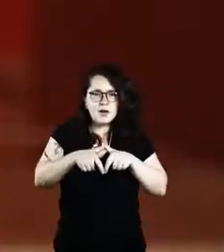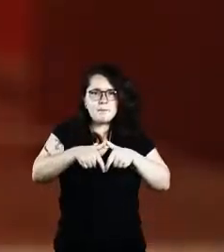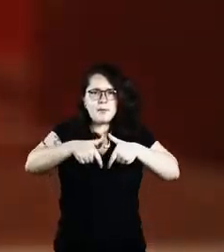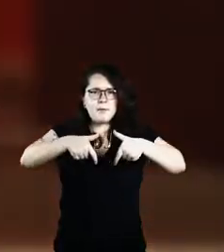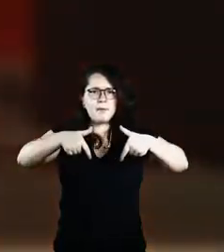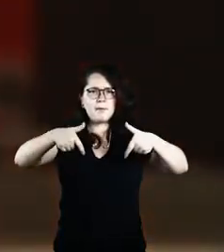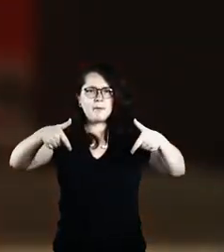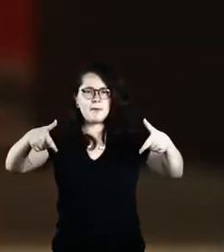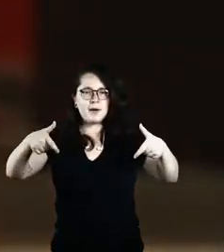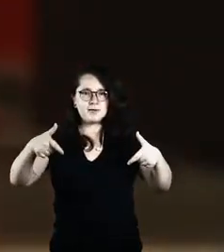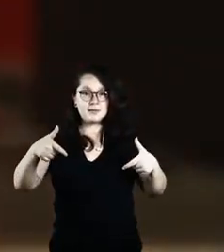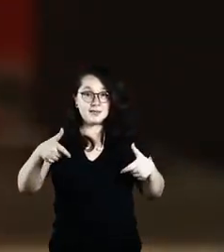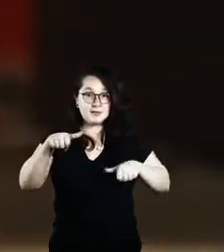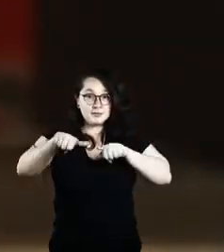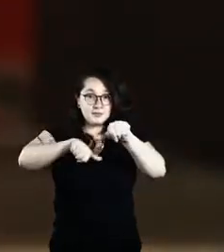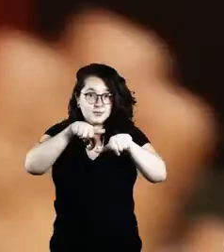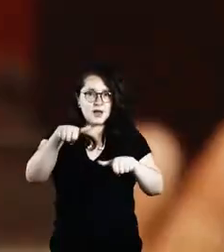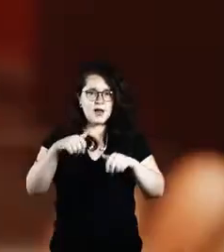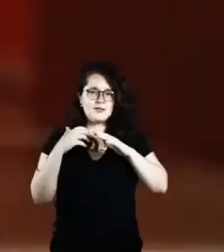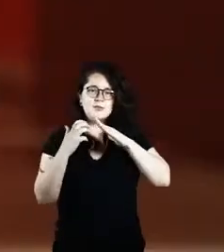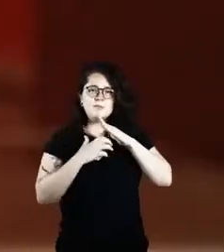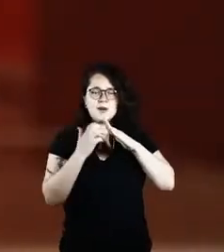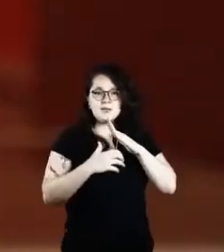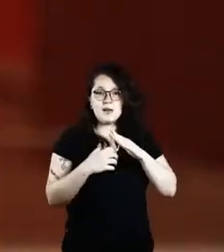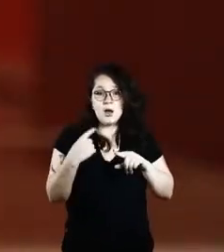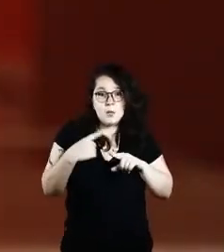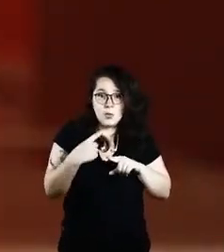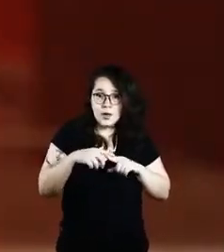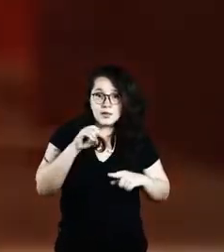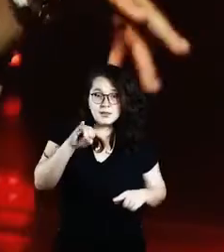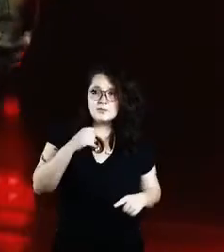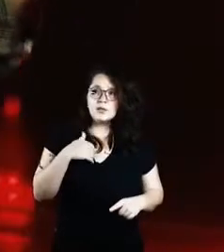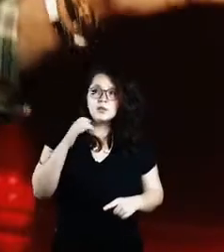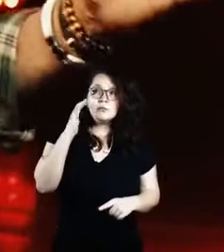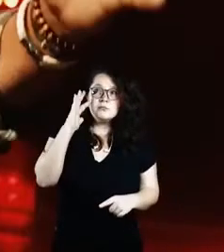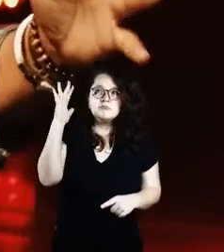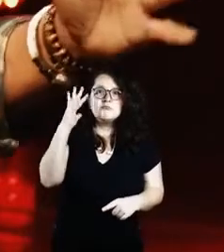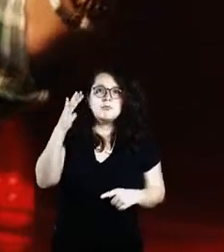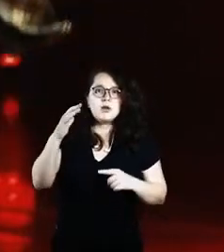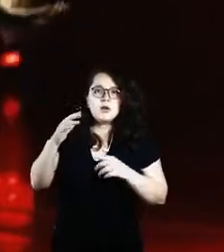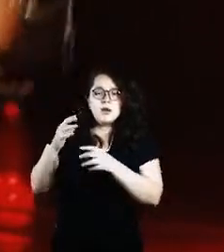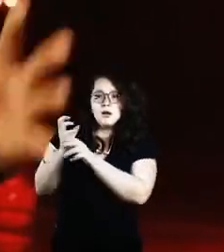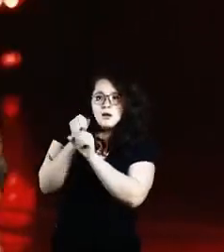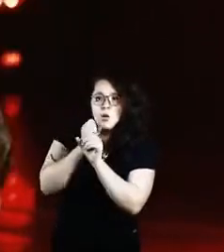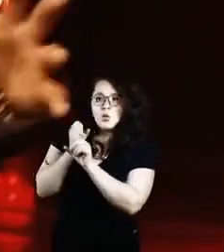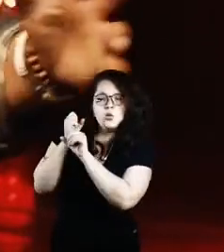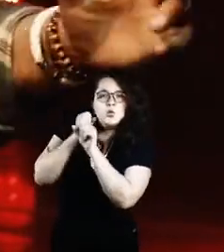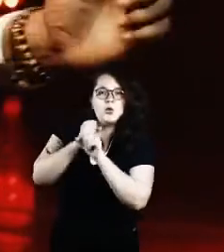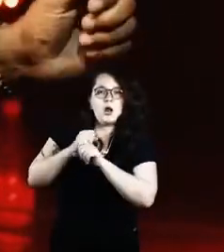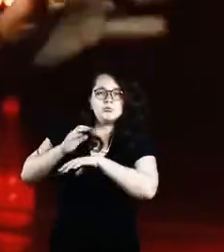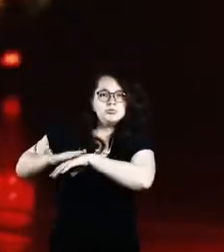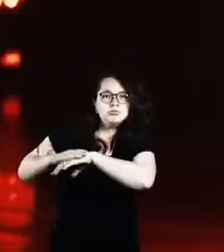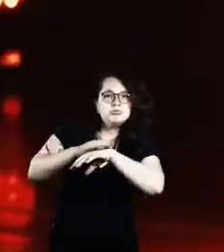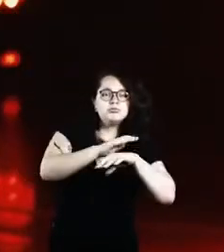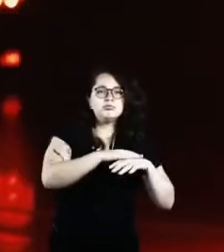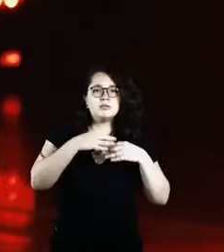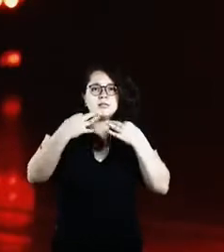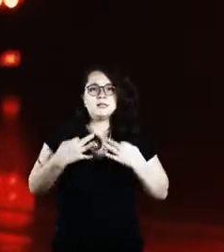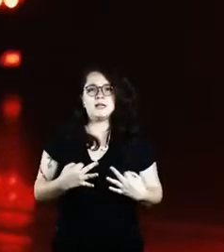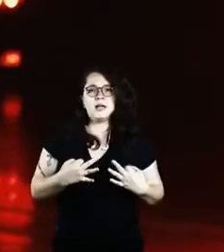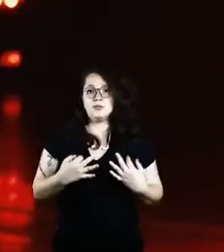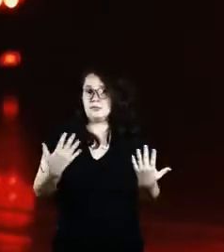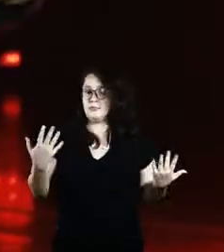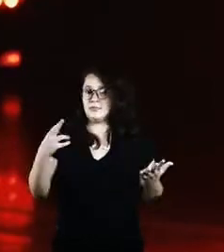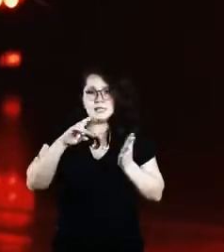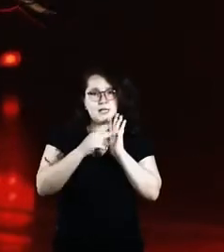virar empresa. Porque se não vira, não calcula tudo direitinho, não tem alguma coisa certa, você não